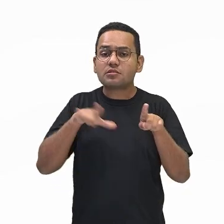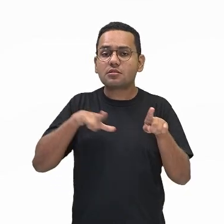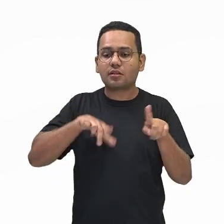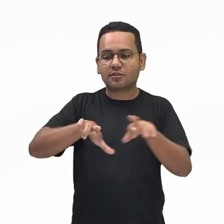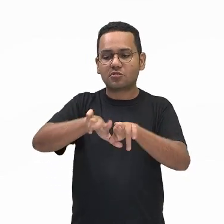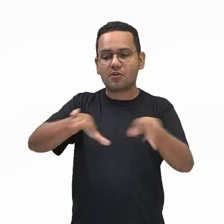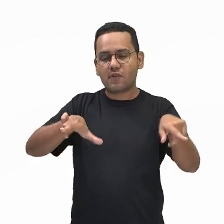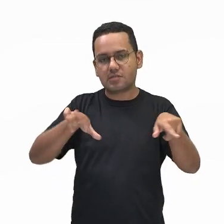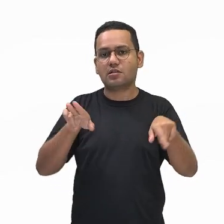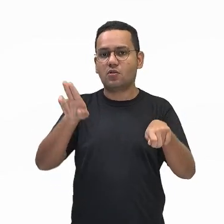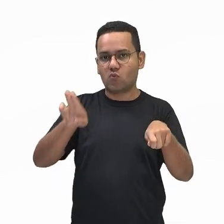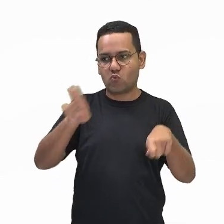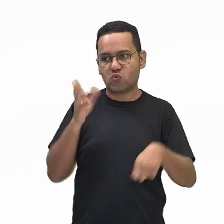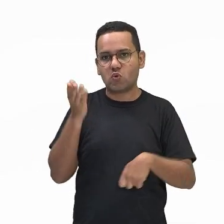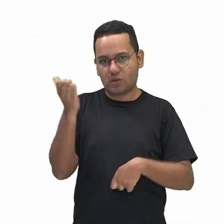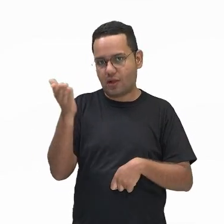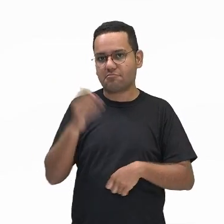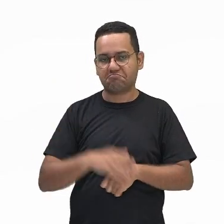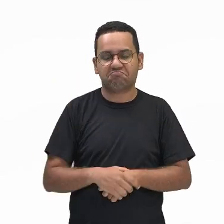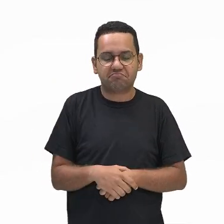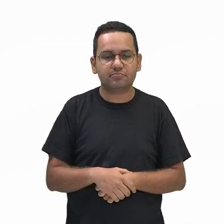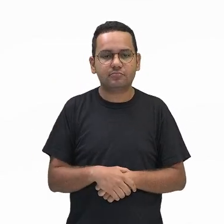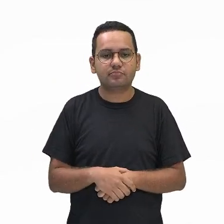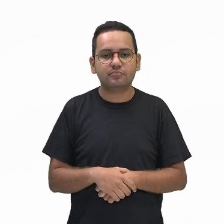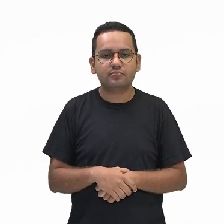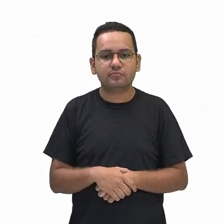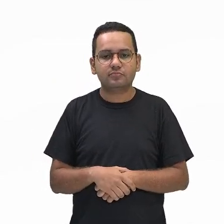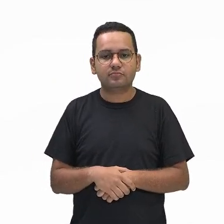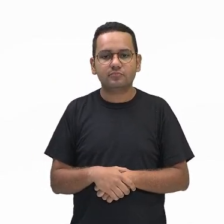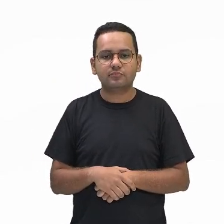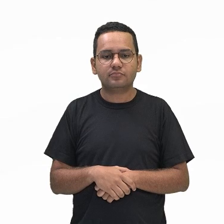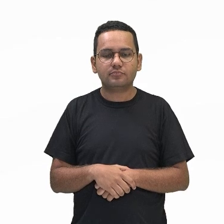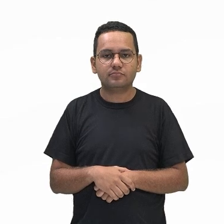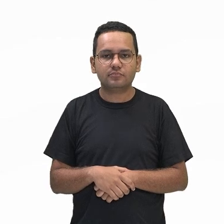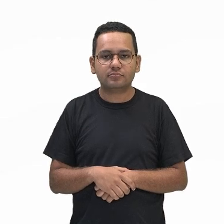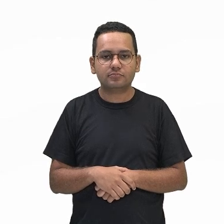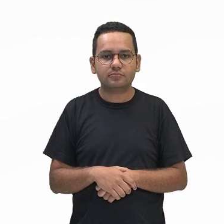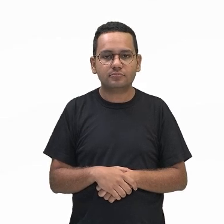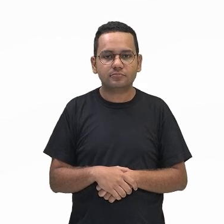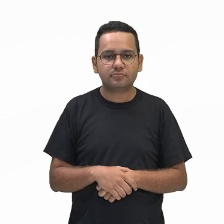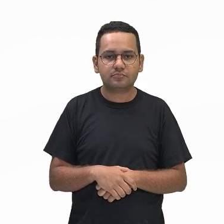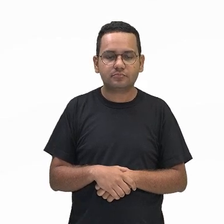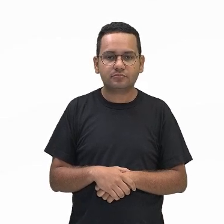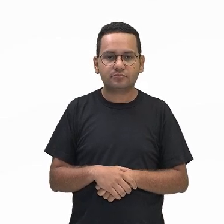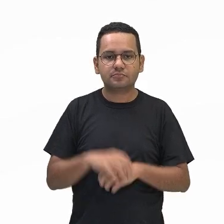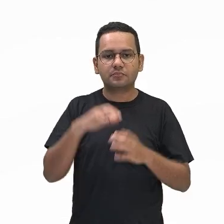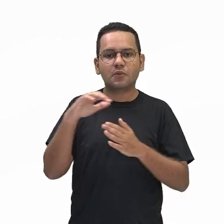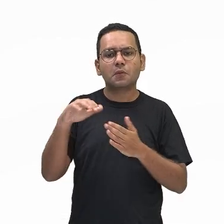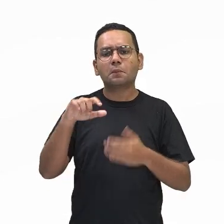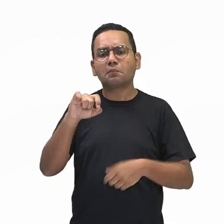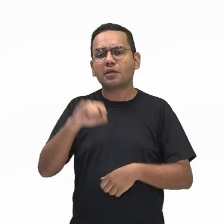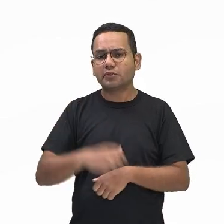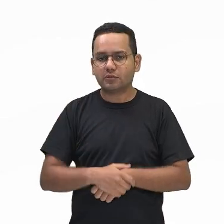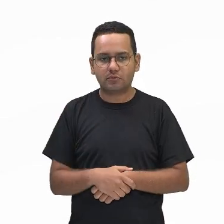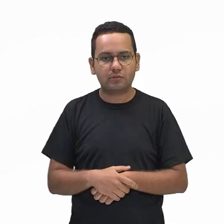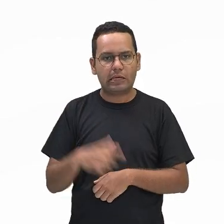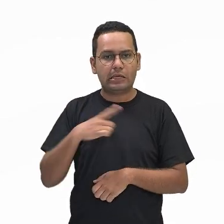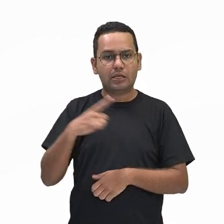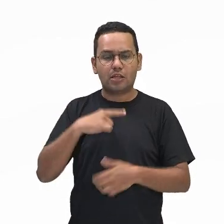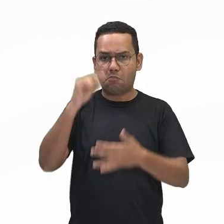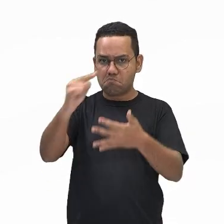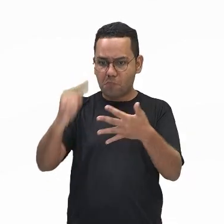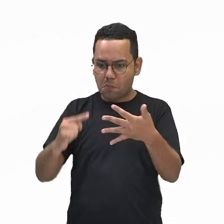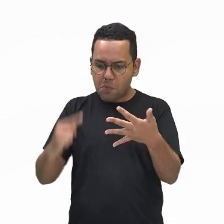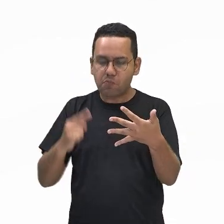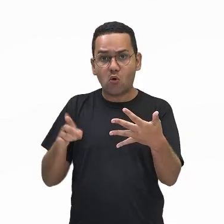da biotecnologia, a gente vai ver aí em vários setores da sociedade. E entre os principais campos que têm se beneficiado